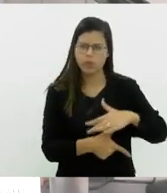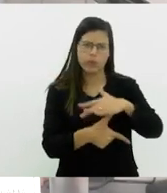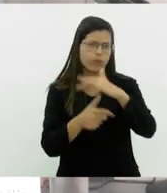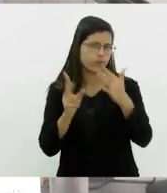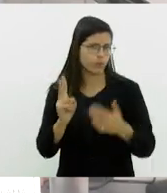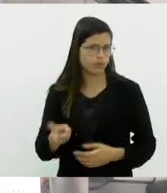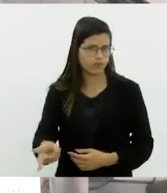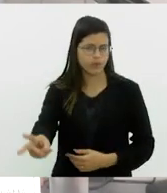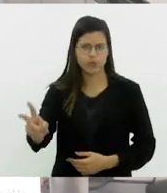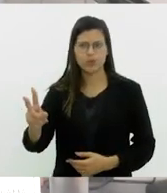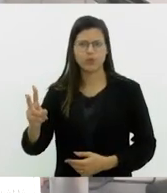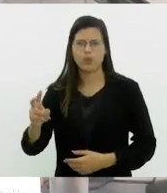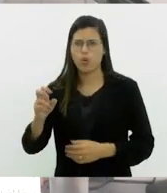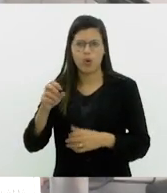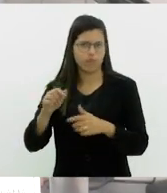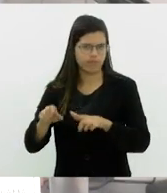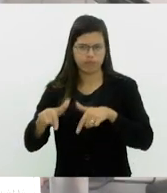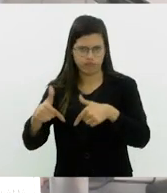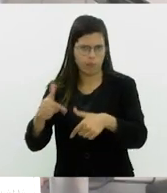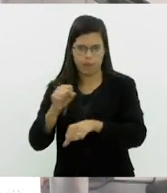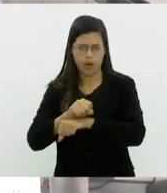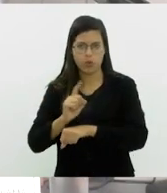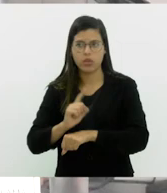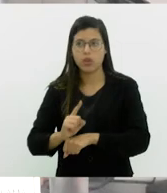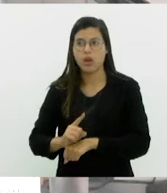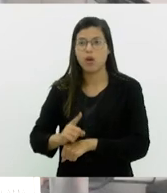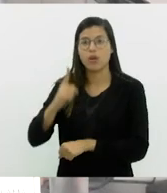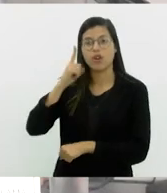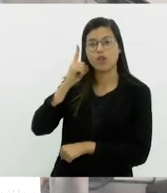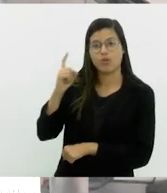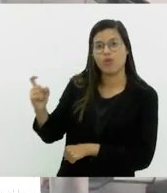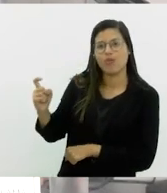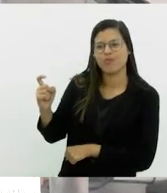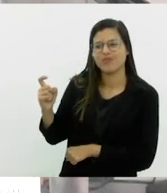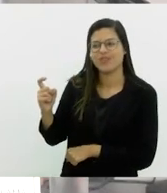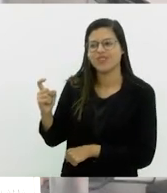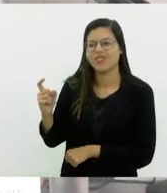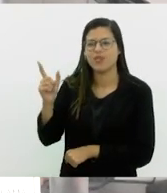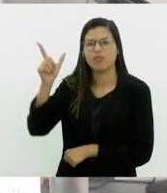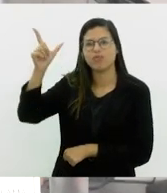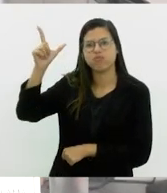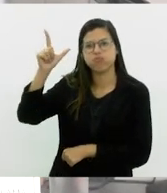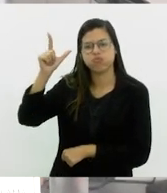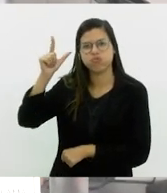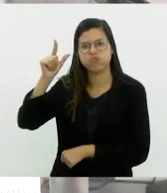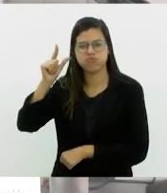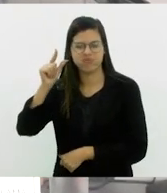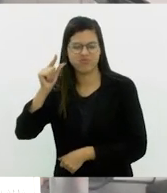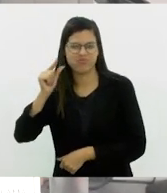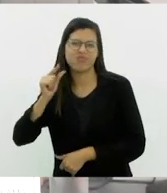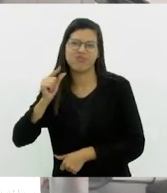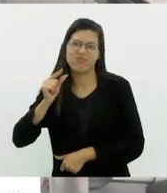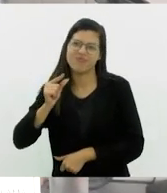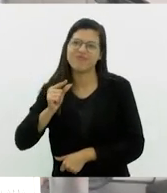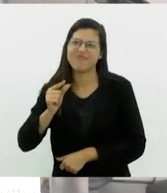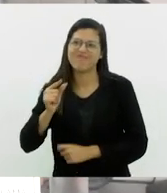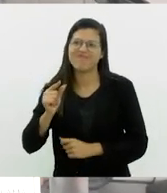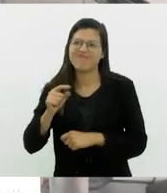atividade, e os tímpanos agradeceram por um curto período ilusório